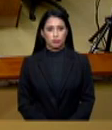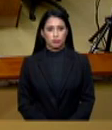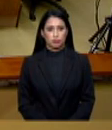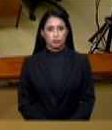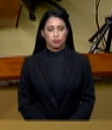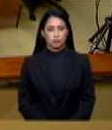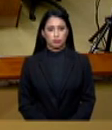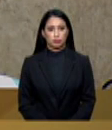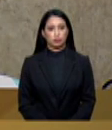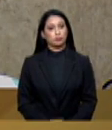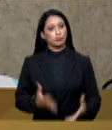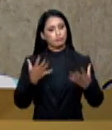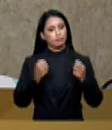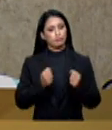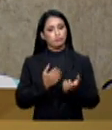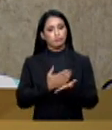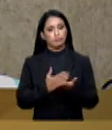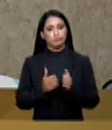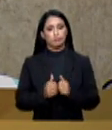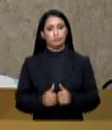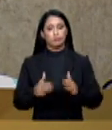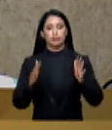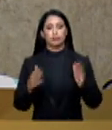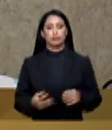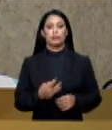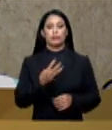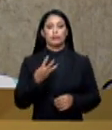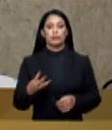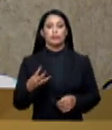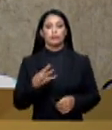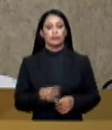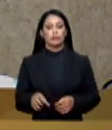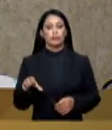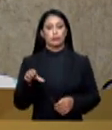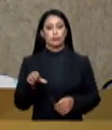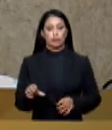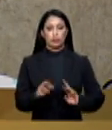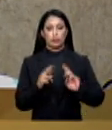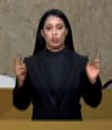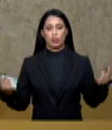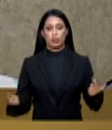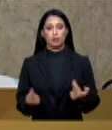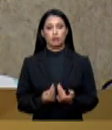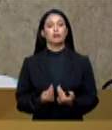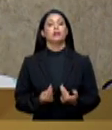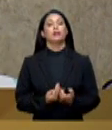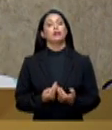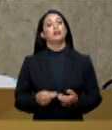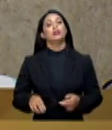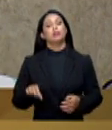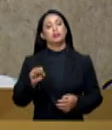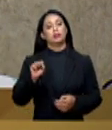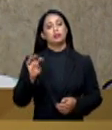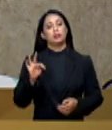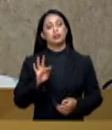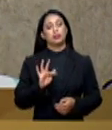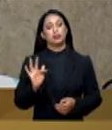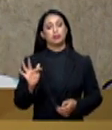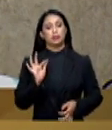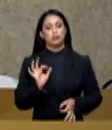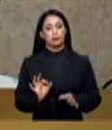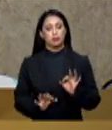com Jaime e sua abertura da 39ª sessão ordinária do plenário do Supremo Tribunal